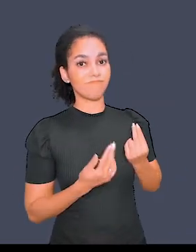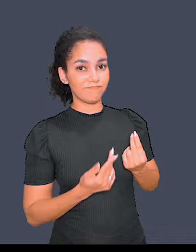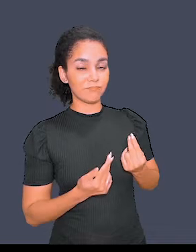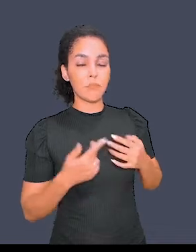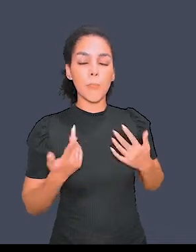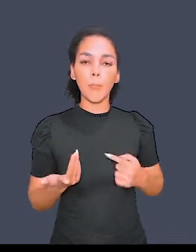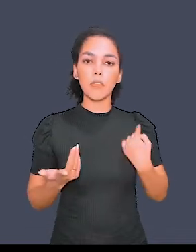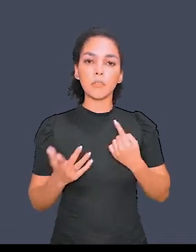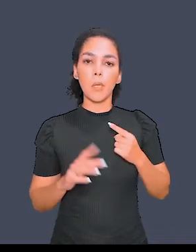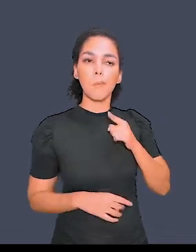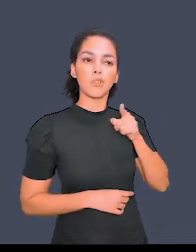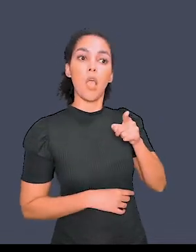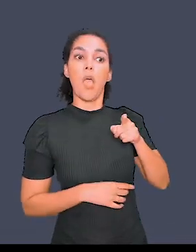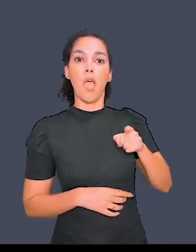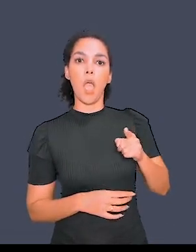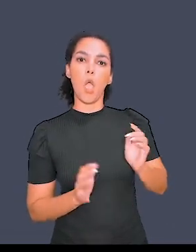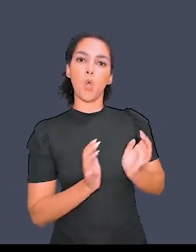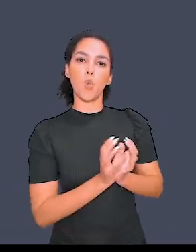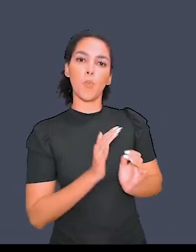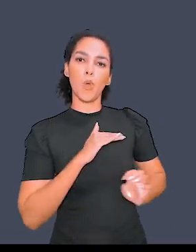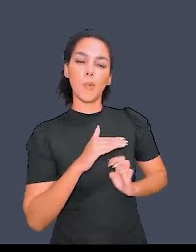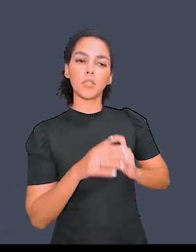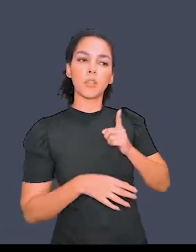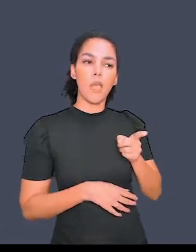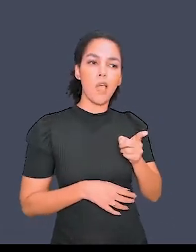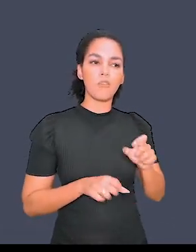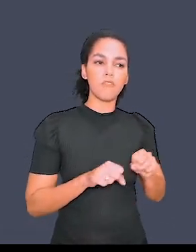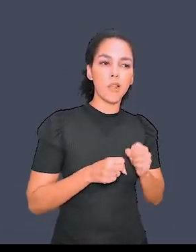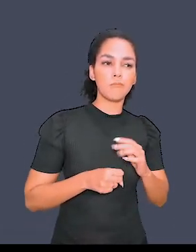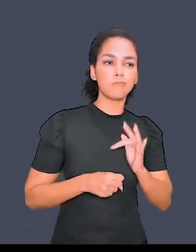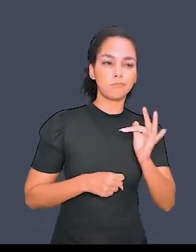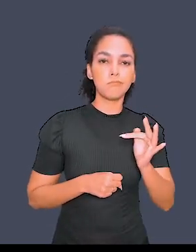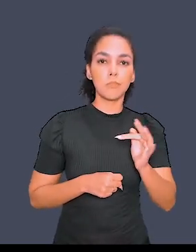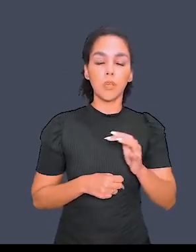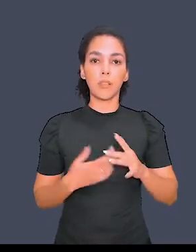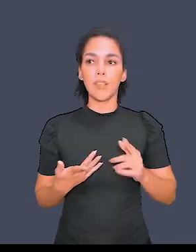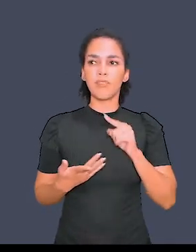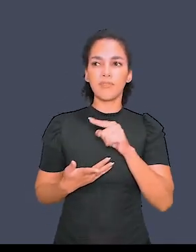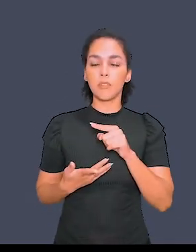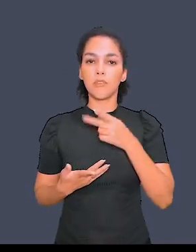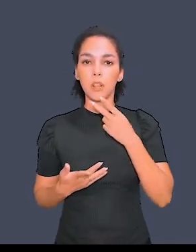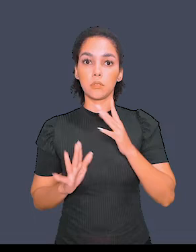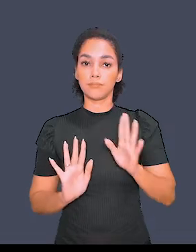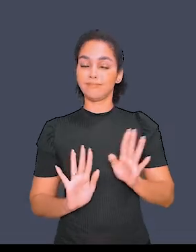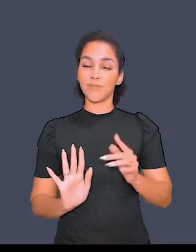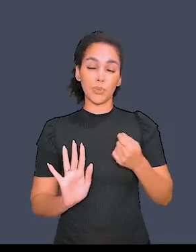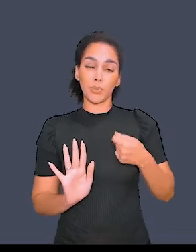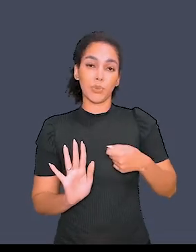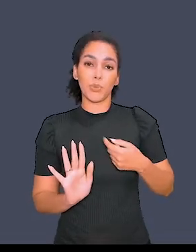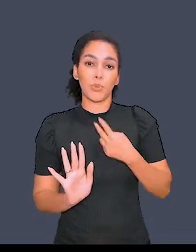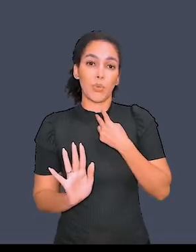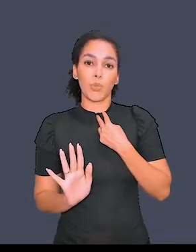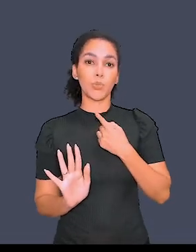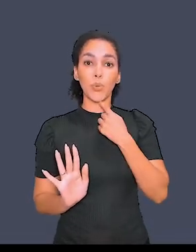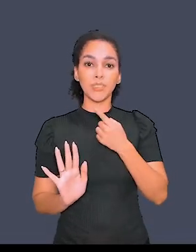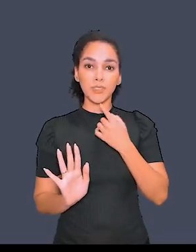pode, obviamente, aqui apontar o dedo e dizer a companhia aérea X vai falir, a outra ali vai falir também. Não temos como dizer isso, mas é